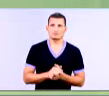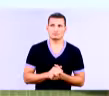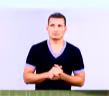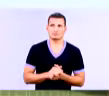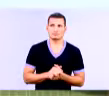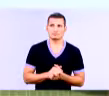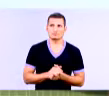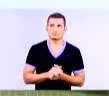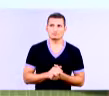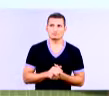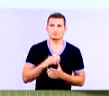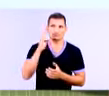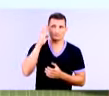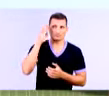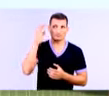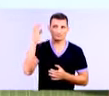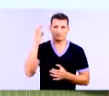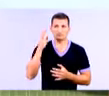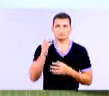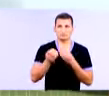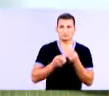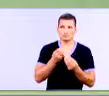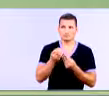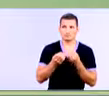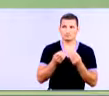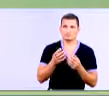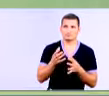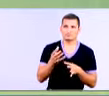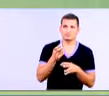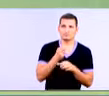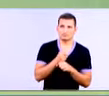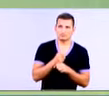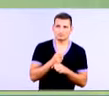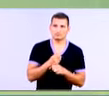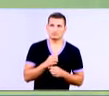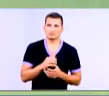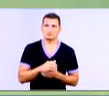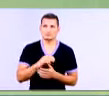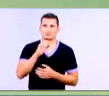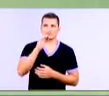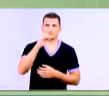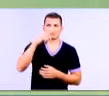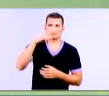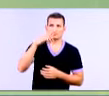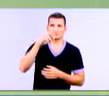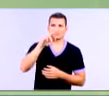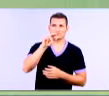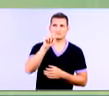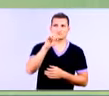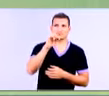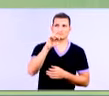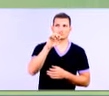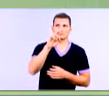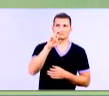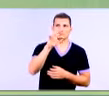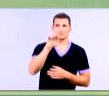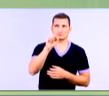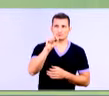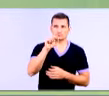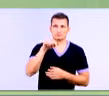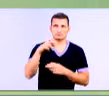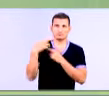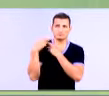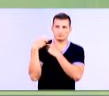vamos imaginar aqui as nossas operações, né? Os operadores e expressões aritméticas são responsáveis